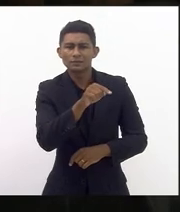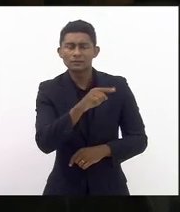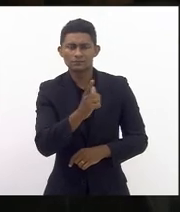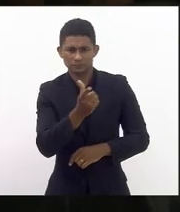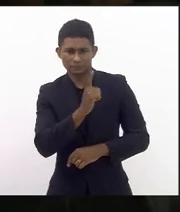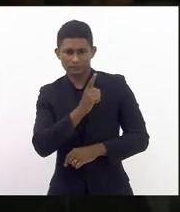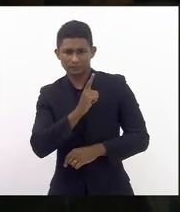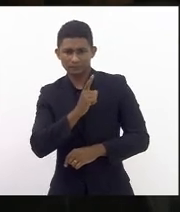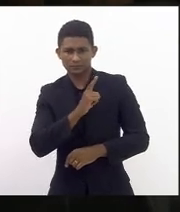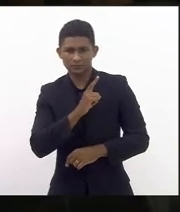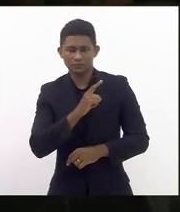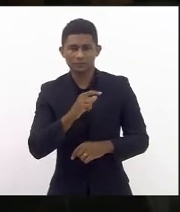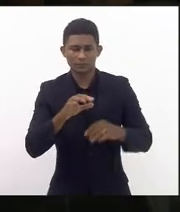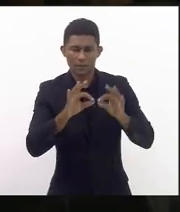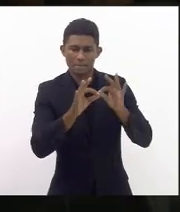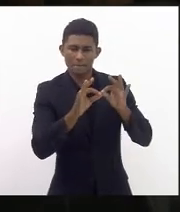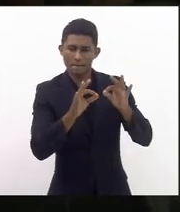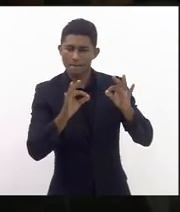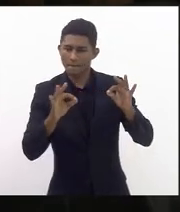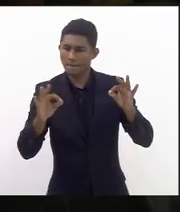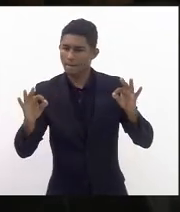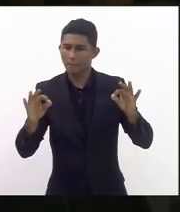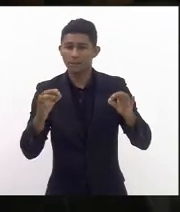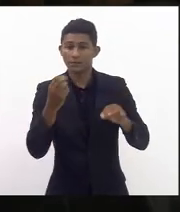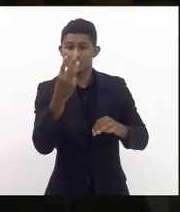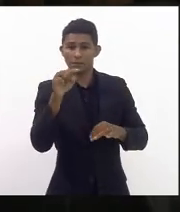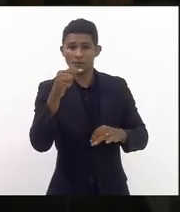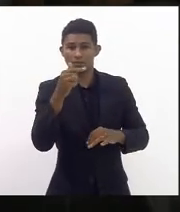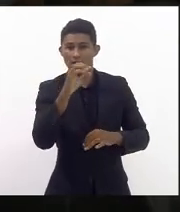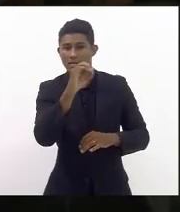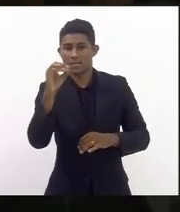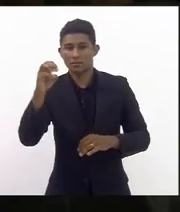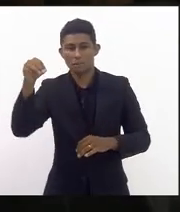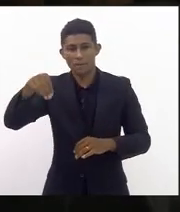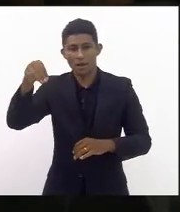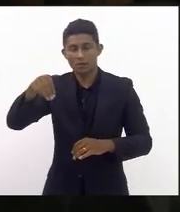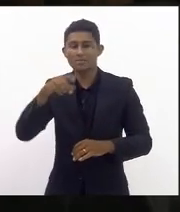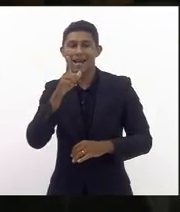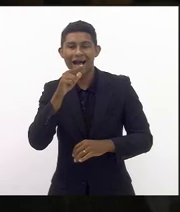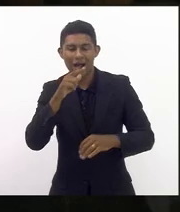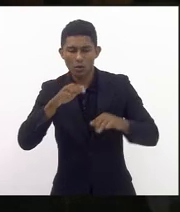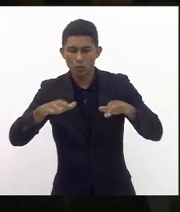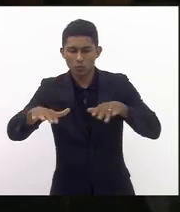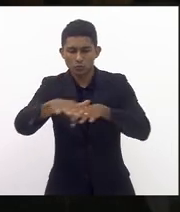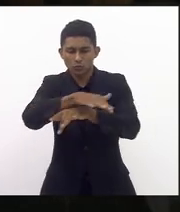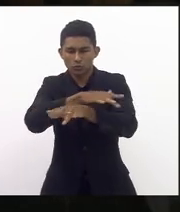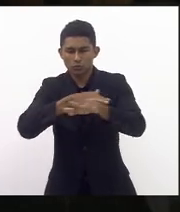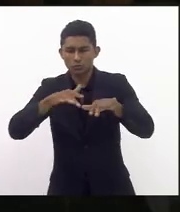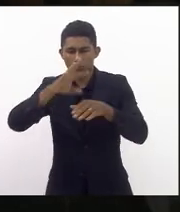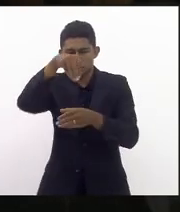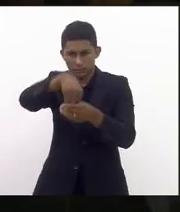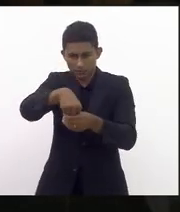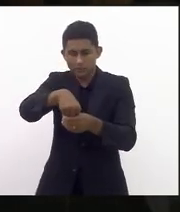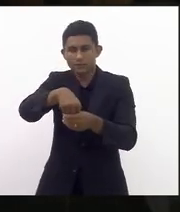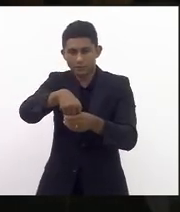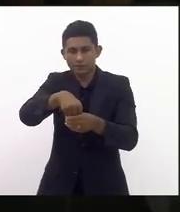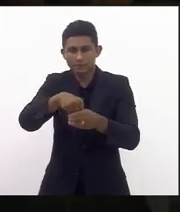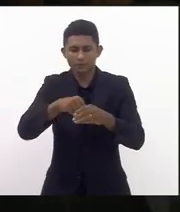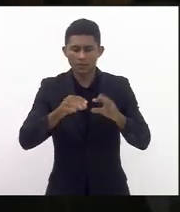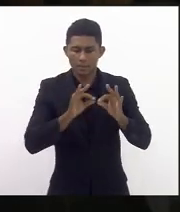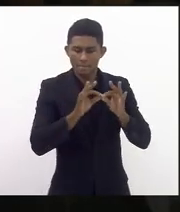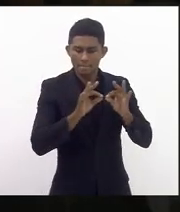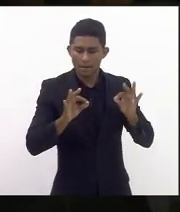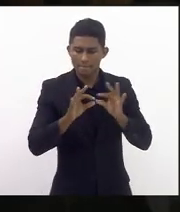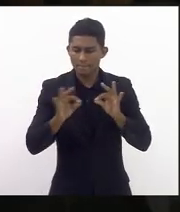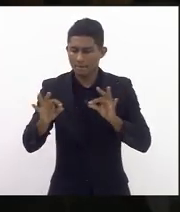3.700 metros dentro do mar, torres espaçadas aproximadamente a cada 500